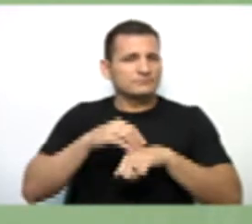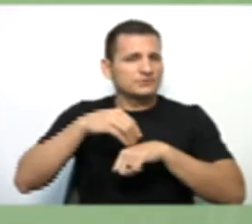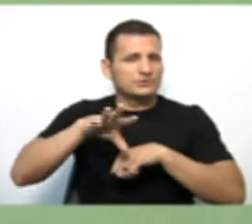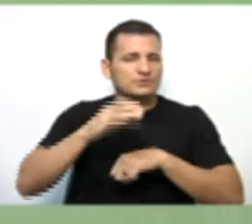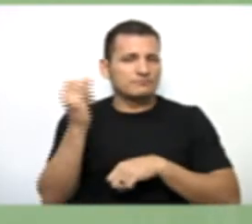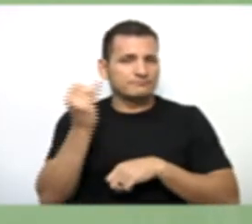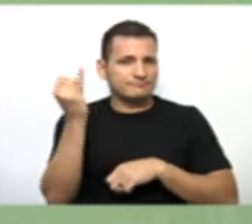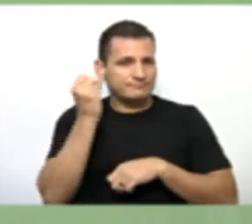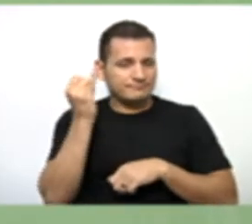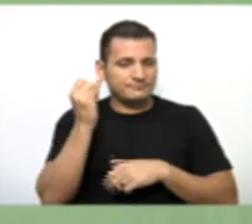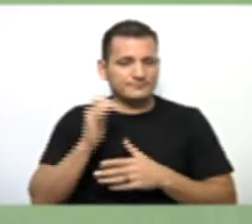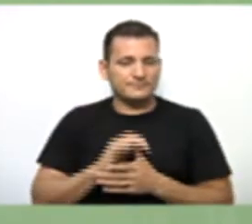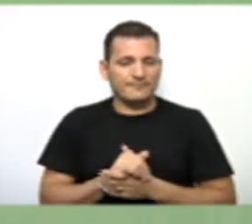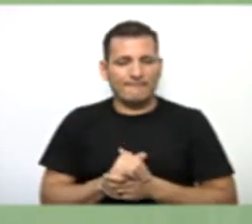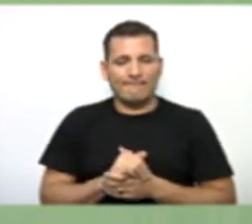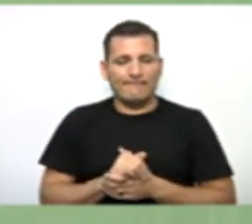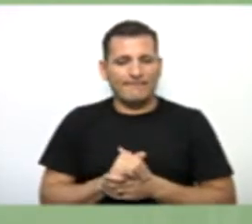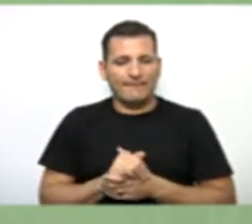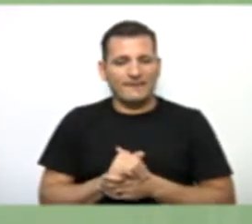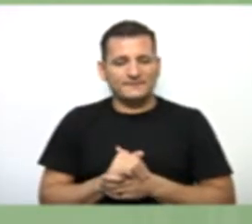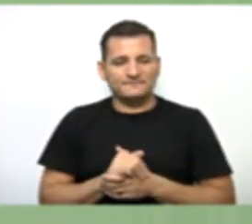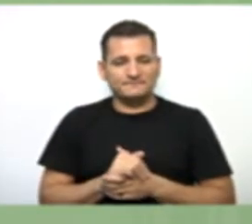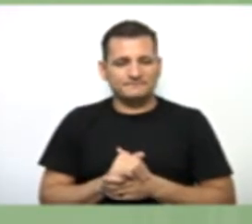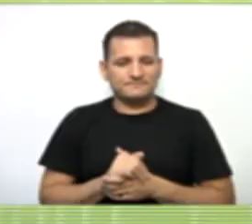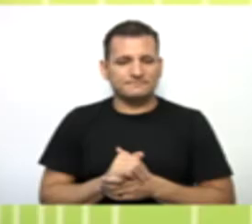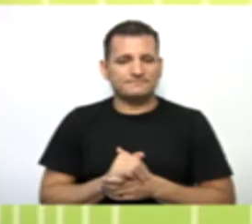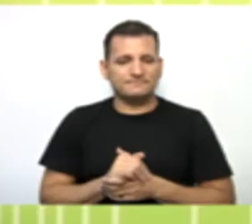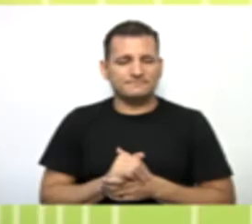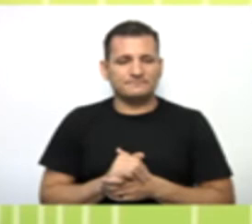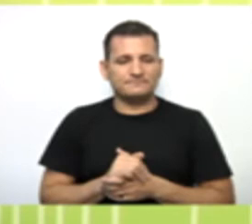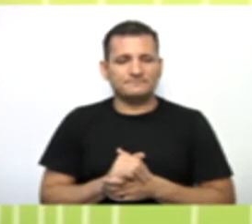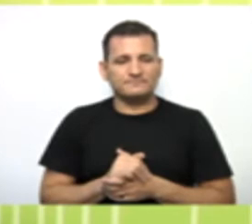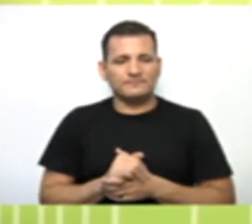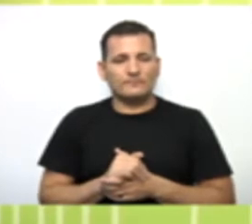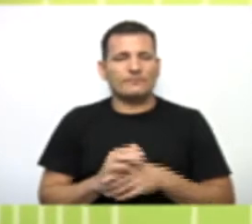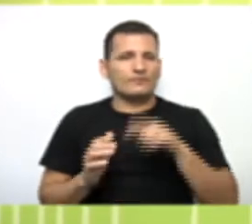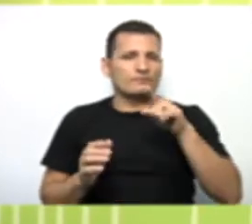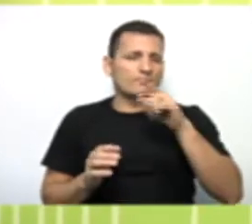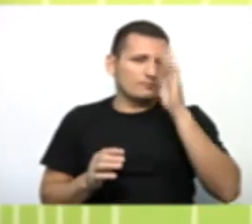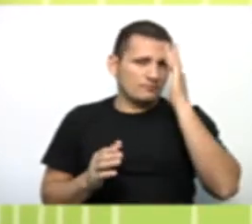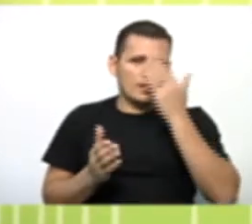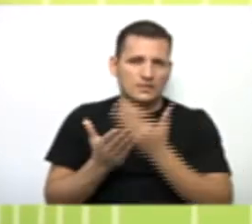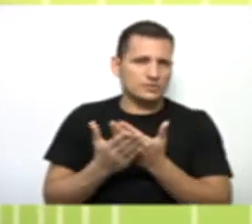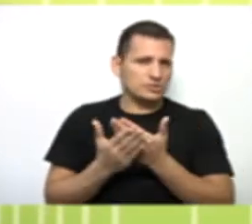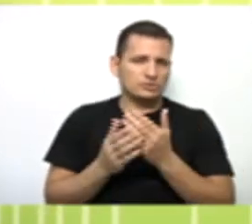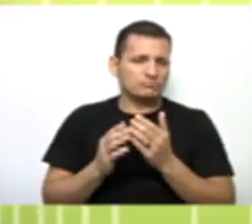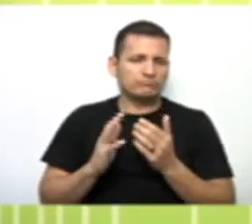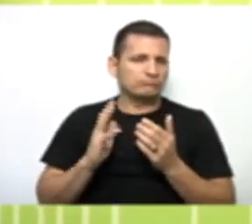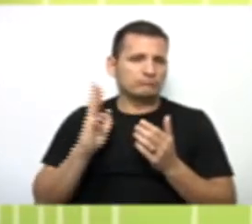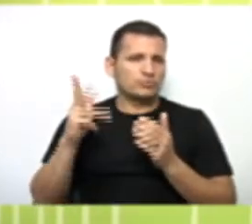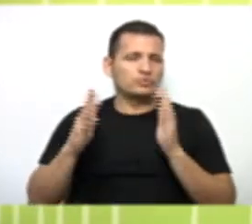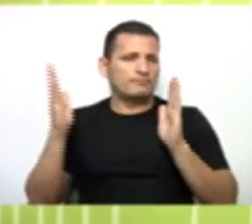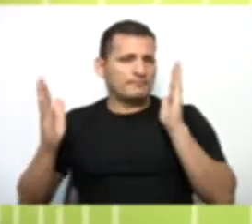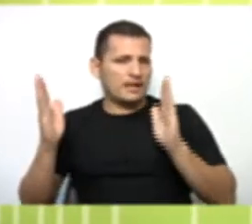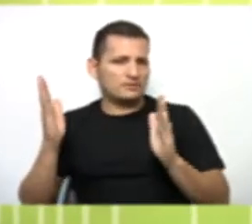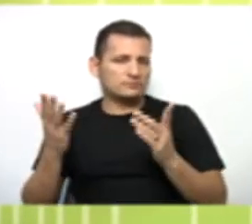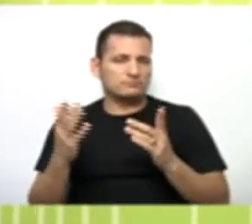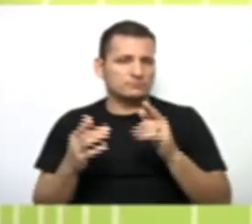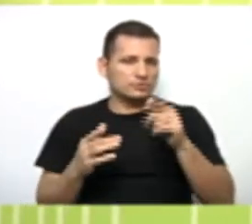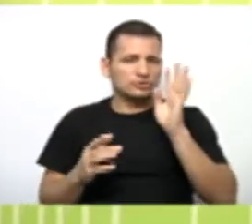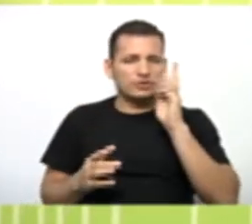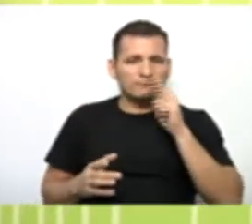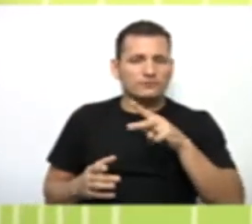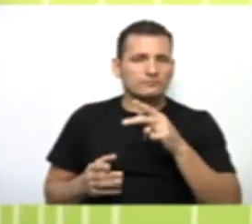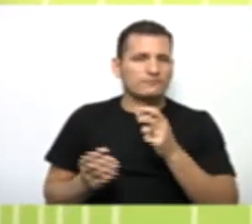muito importante, hein? Olha só para mim aqui, uma dica muito importante. Não acredite em todos os prazos. Já viu a história de vendedor que diz